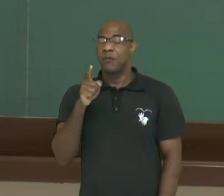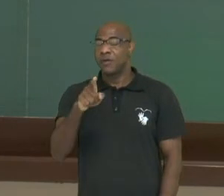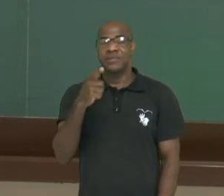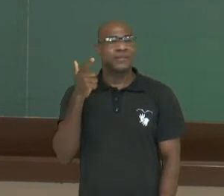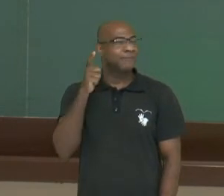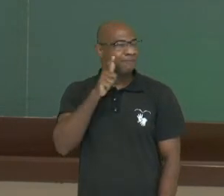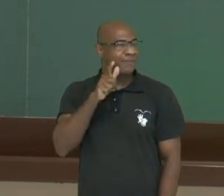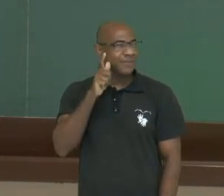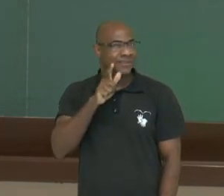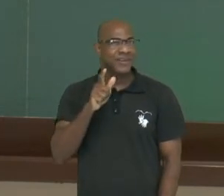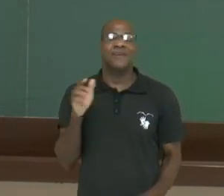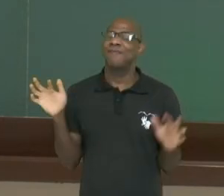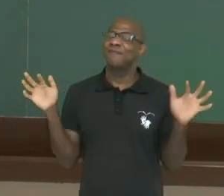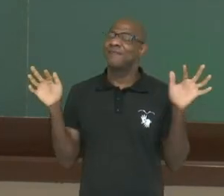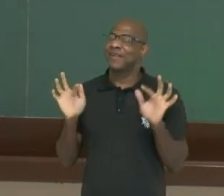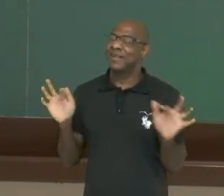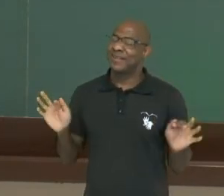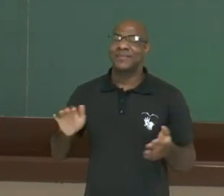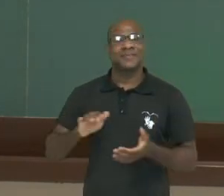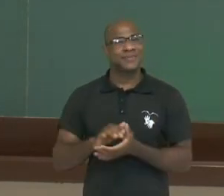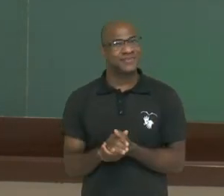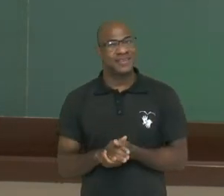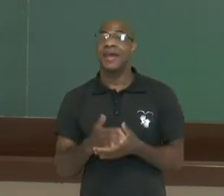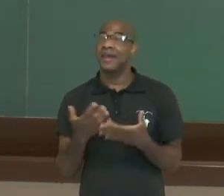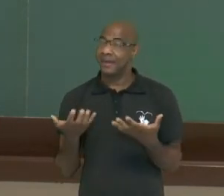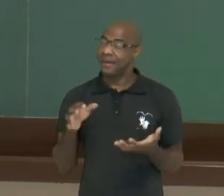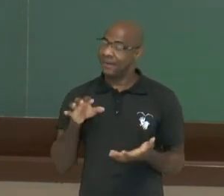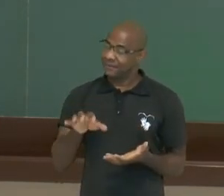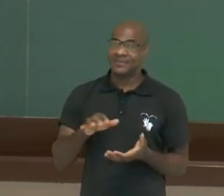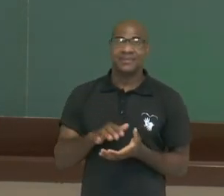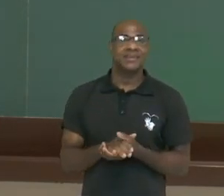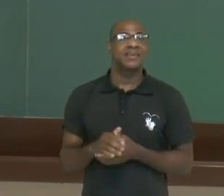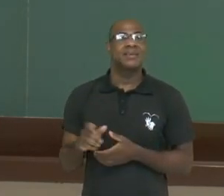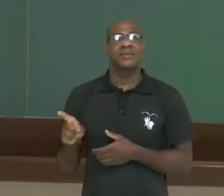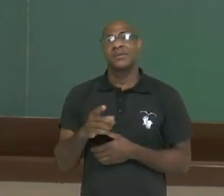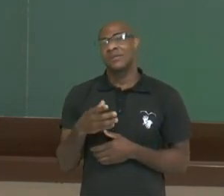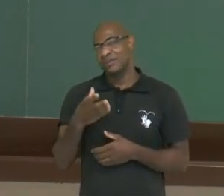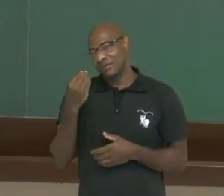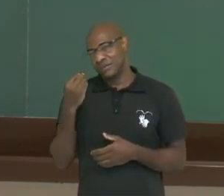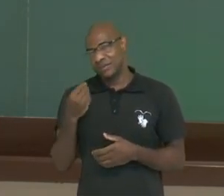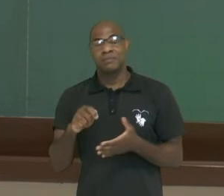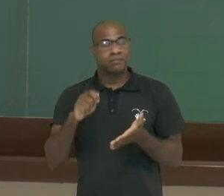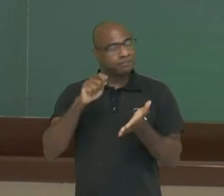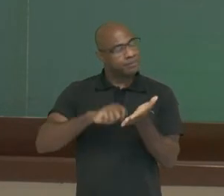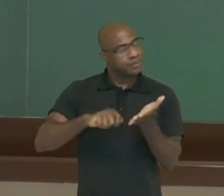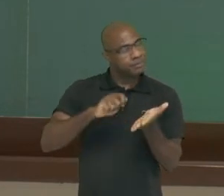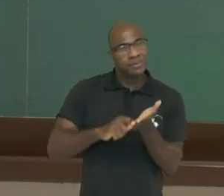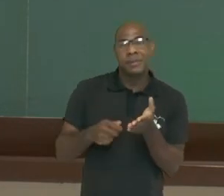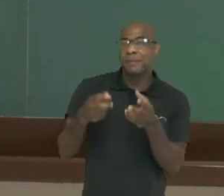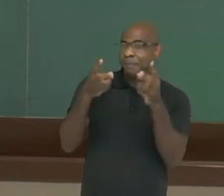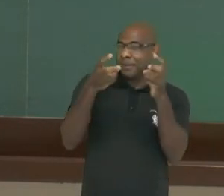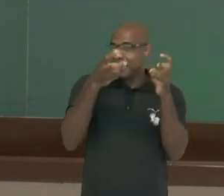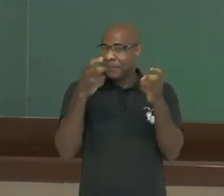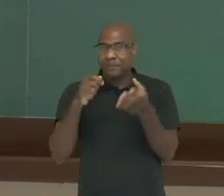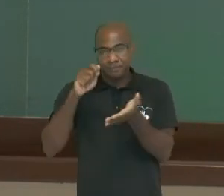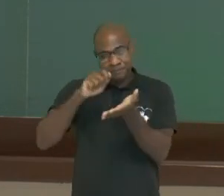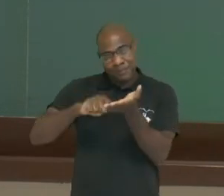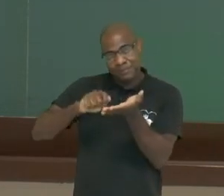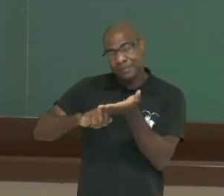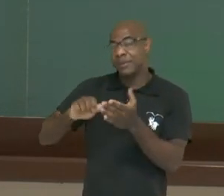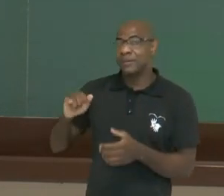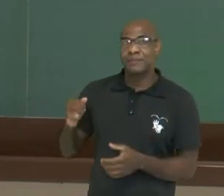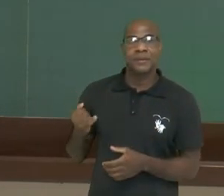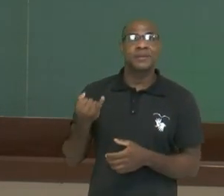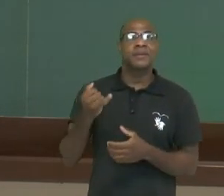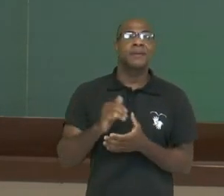muito feliz com isso. Assim que funciona, né? Não esqueça sempre, fique registrando, percebendo o que te fala, que vai dar tudo